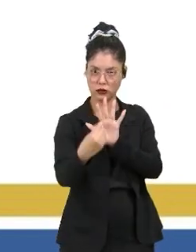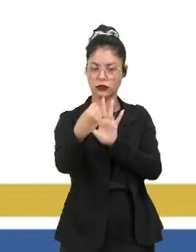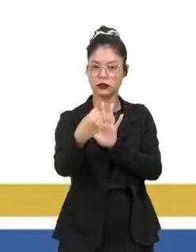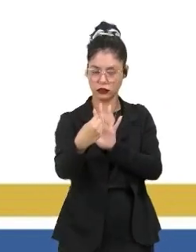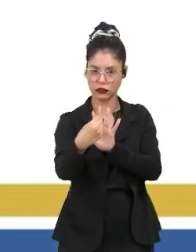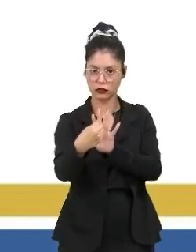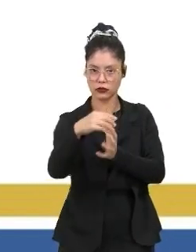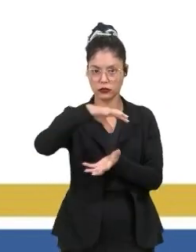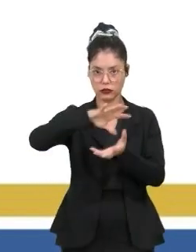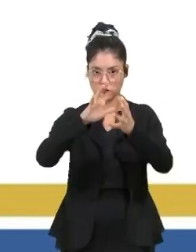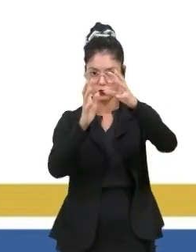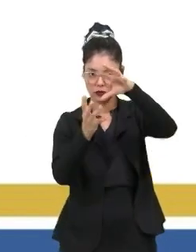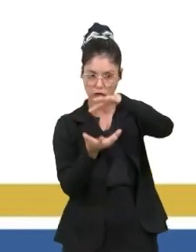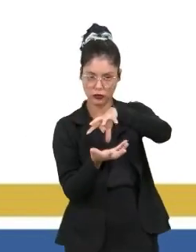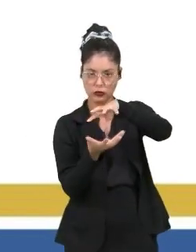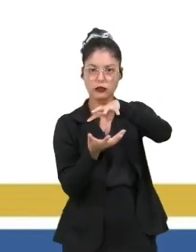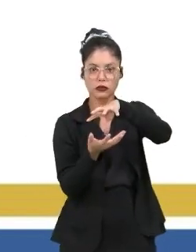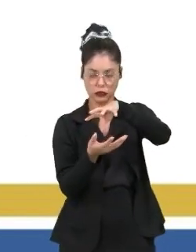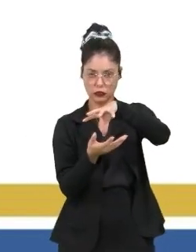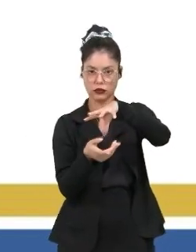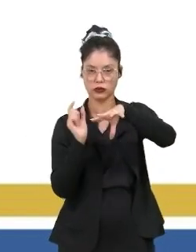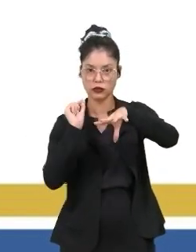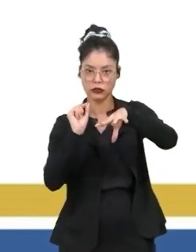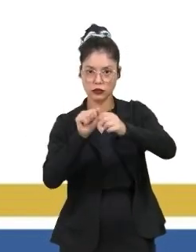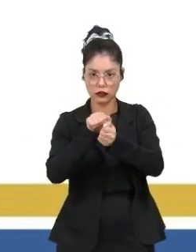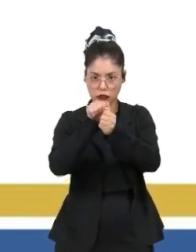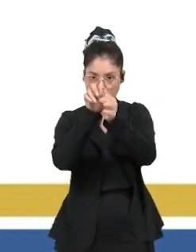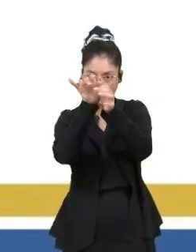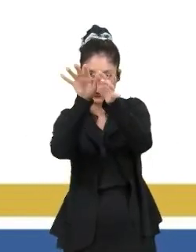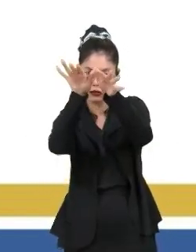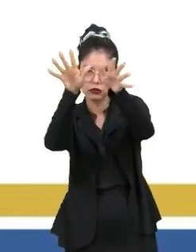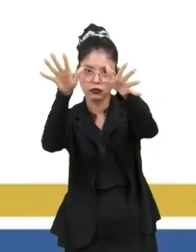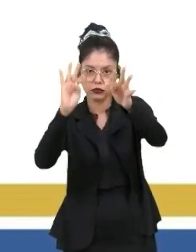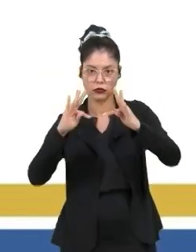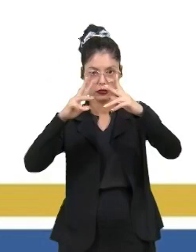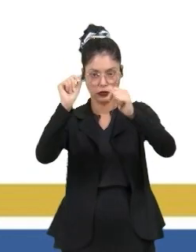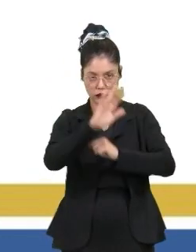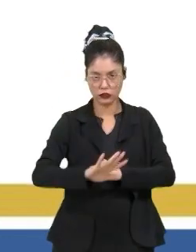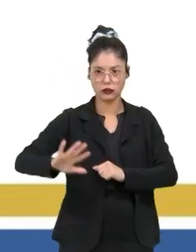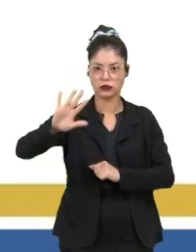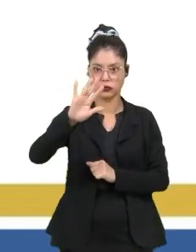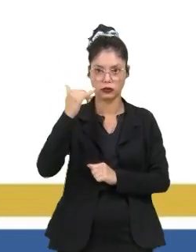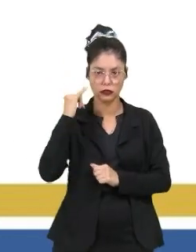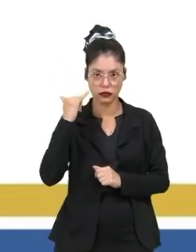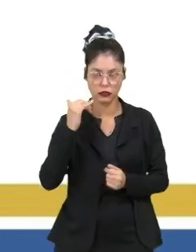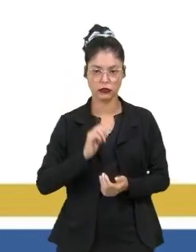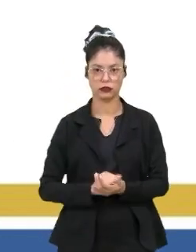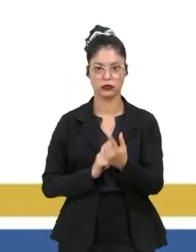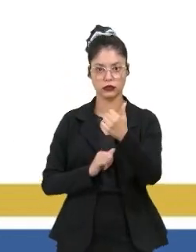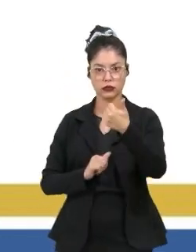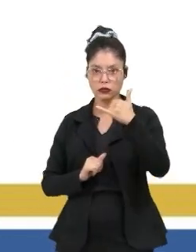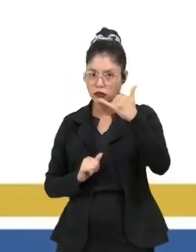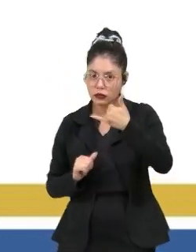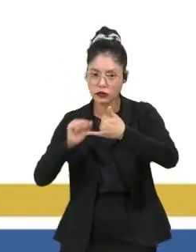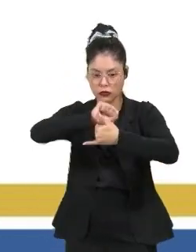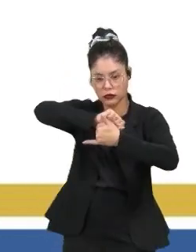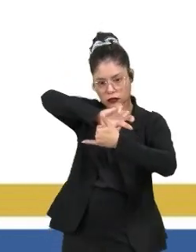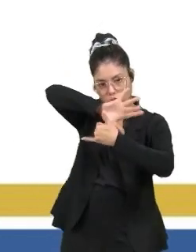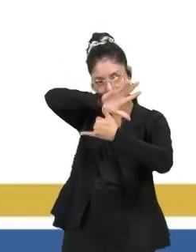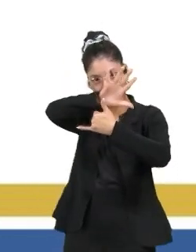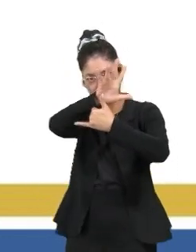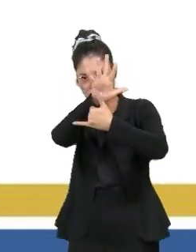projeto de esfera. E essa esfera ela é espalhada ao longo de todo o território do celular. Então, você pode ter